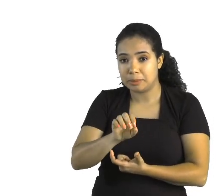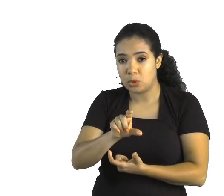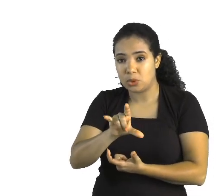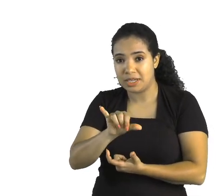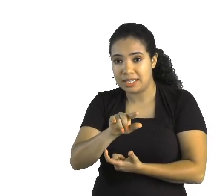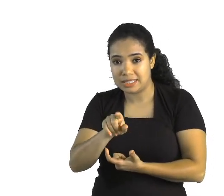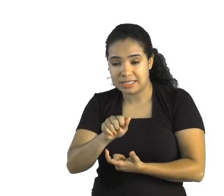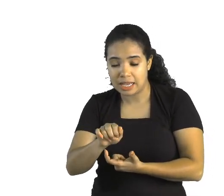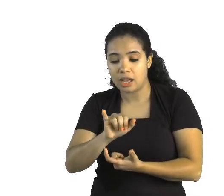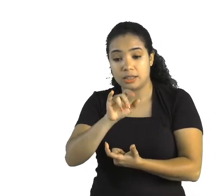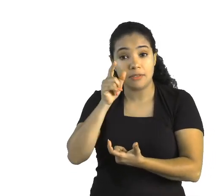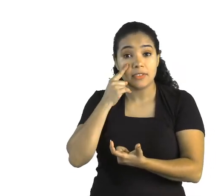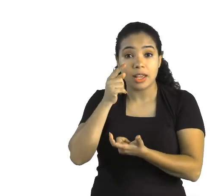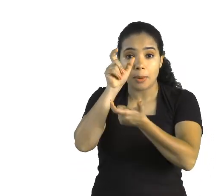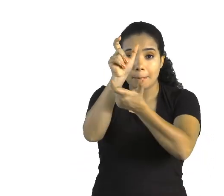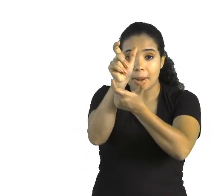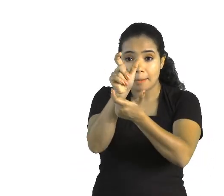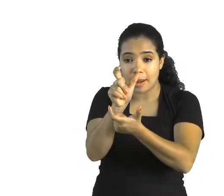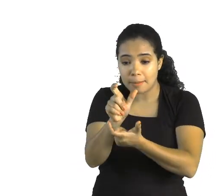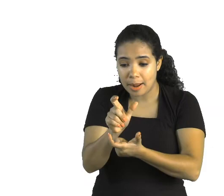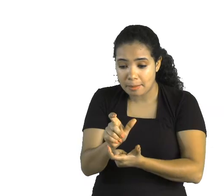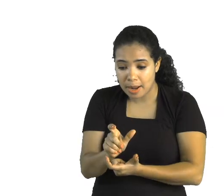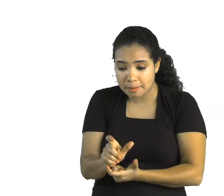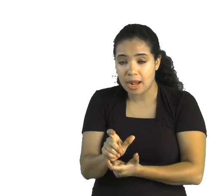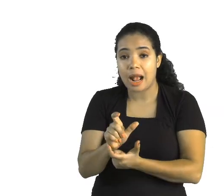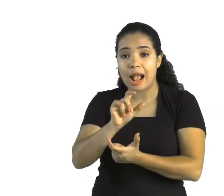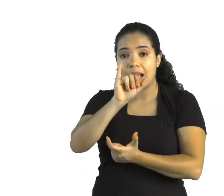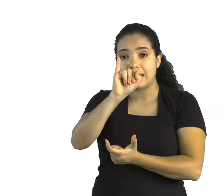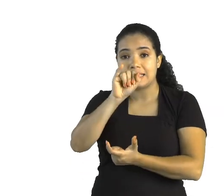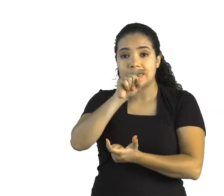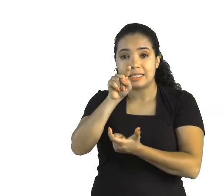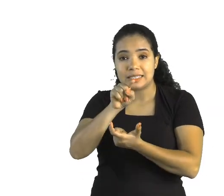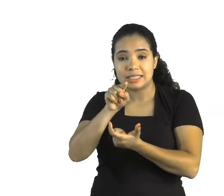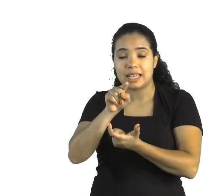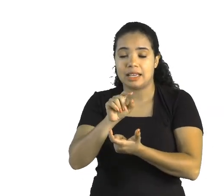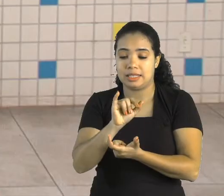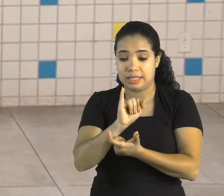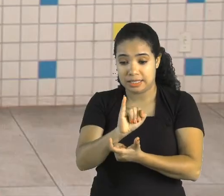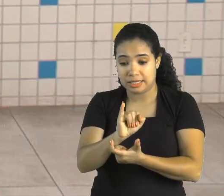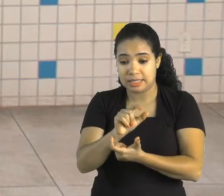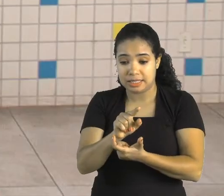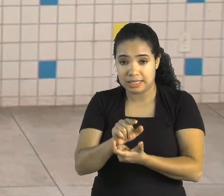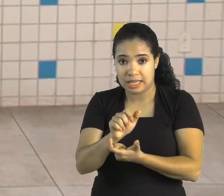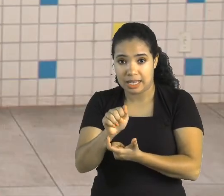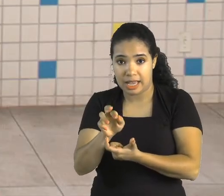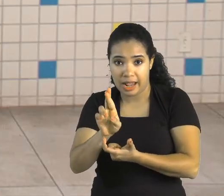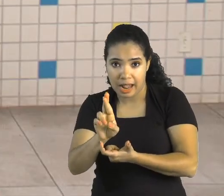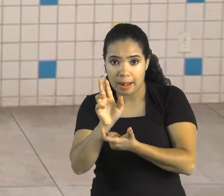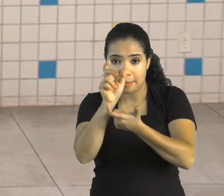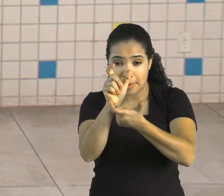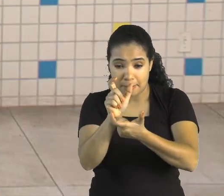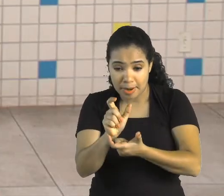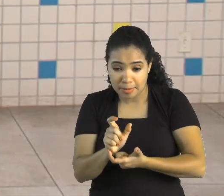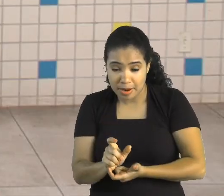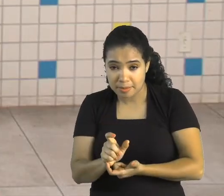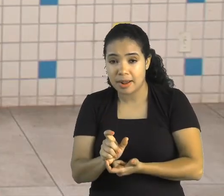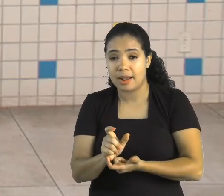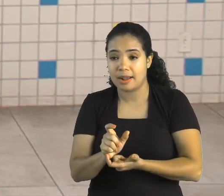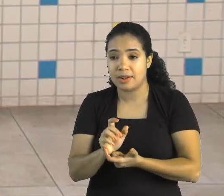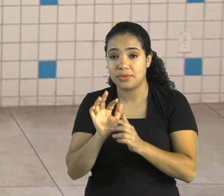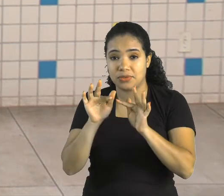palavra finaliza, termina com I-Z-A-R. Todas essas palavras são escritas com a